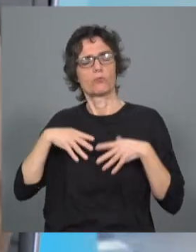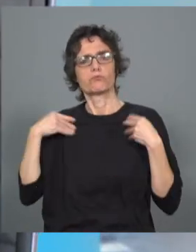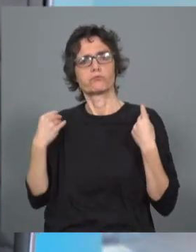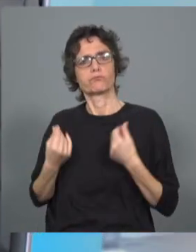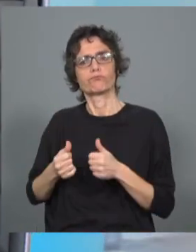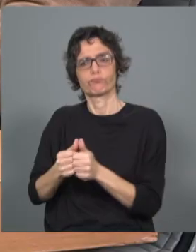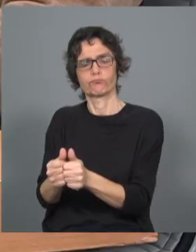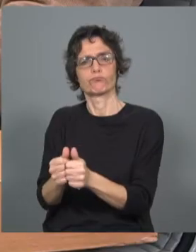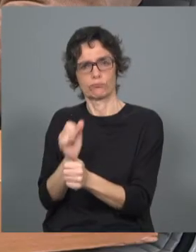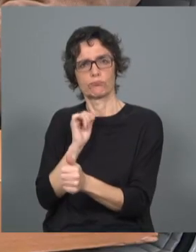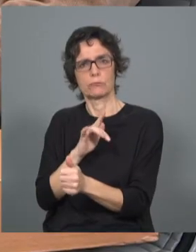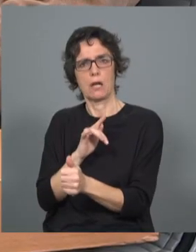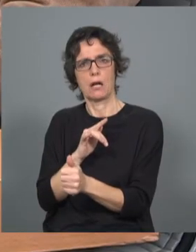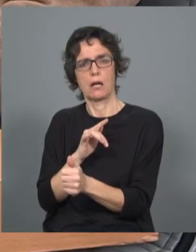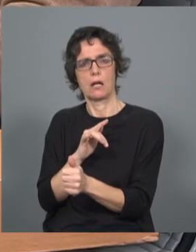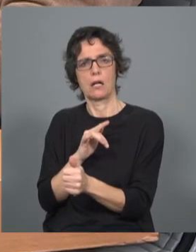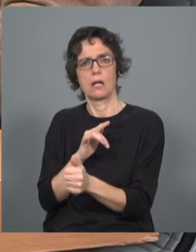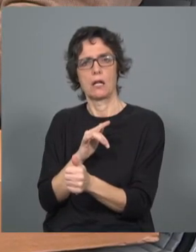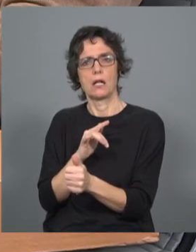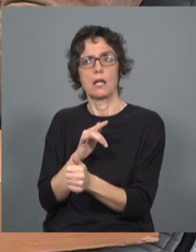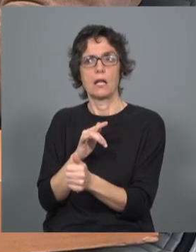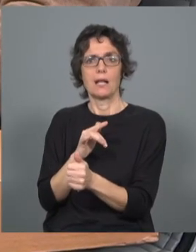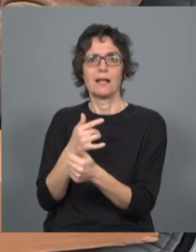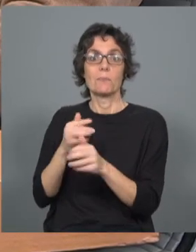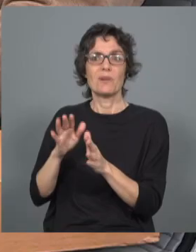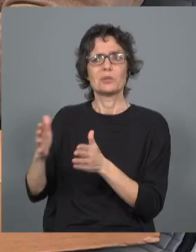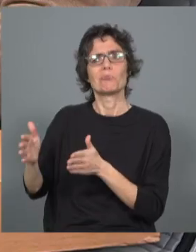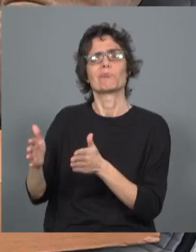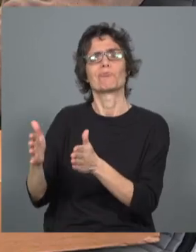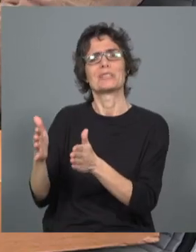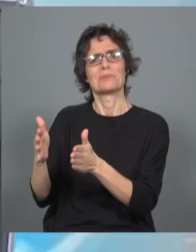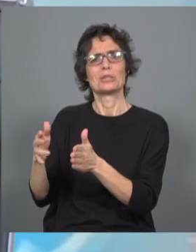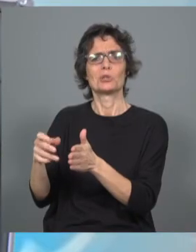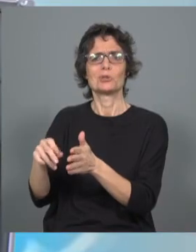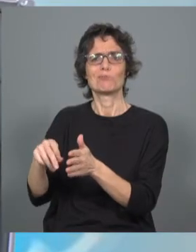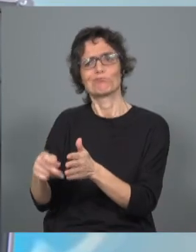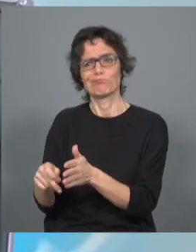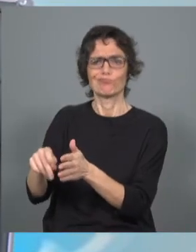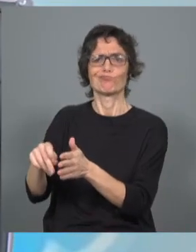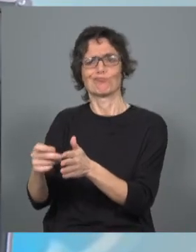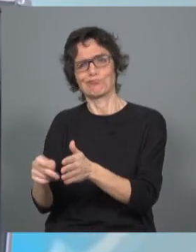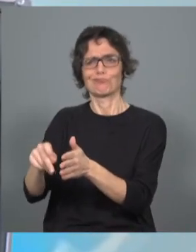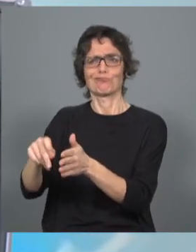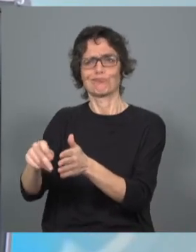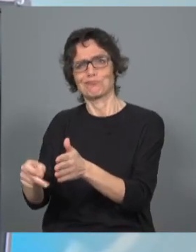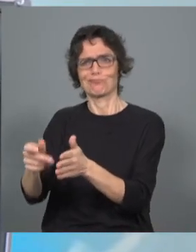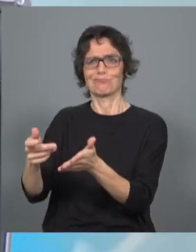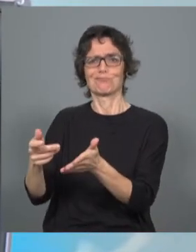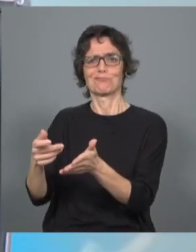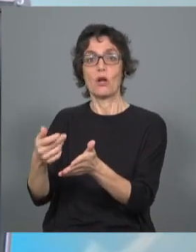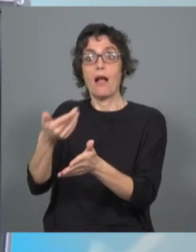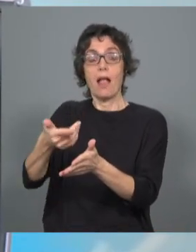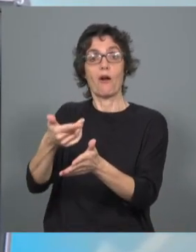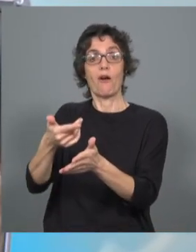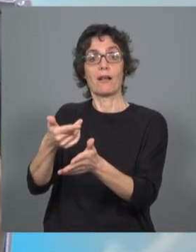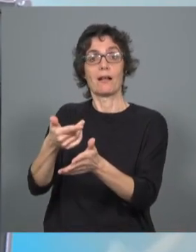que também é válido, mas é um caminho um bocadinho coxo. E o que a encíclica veio abrir